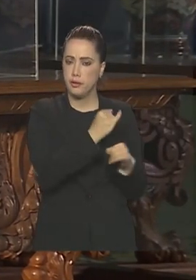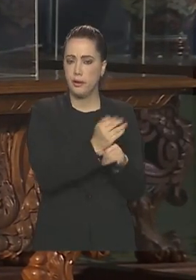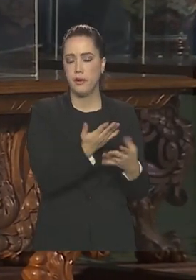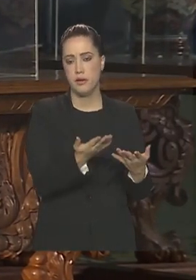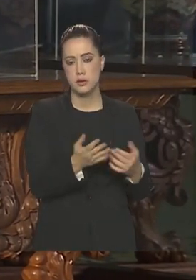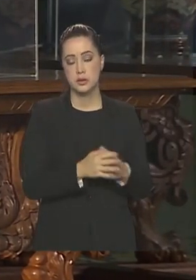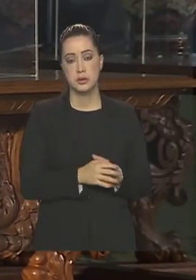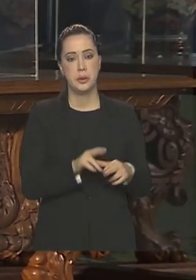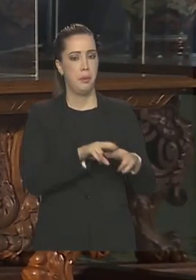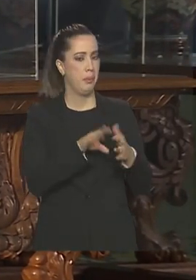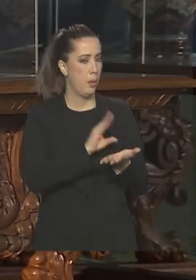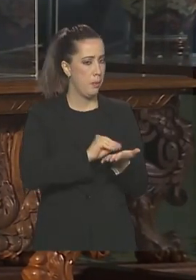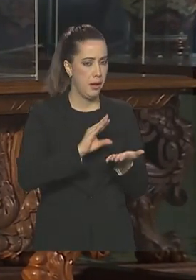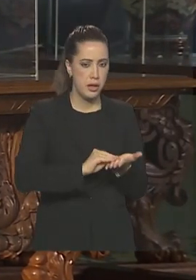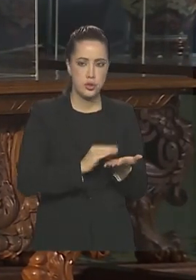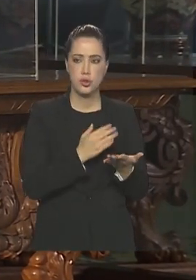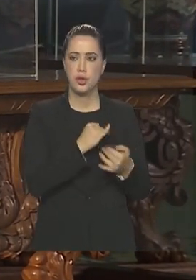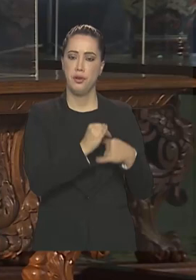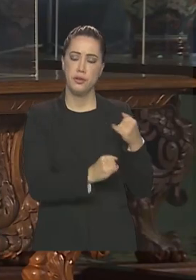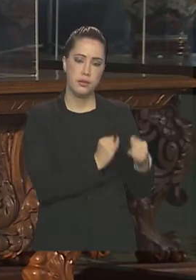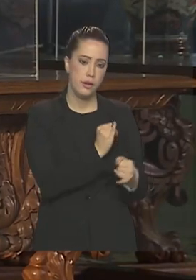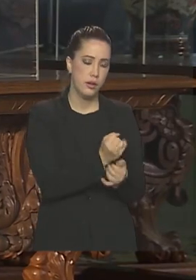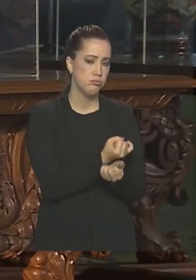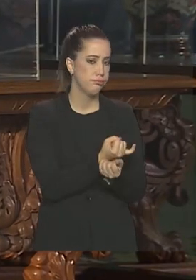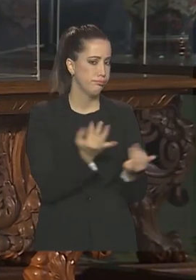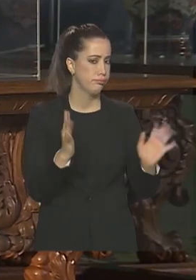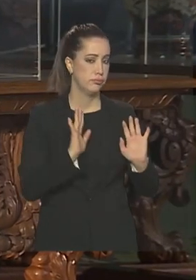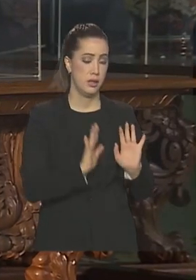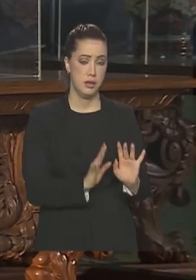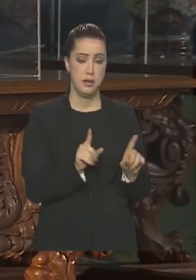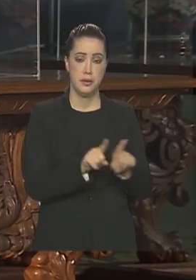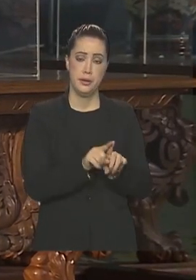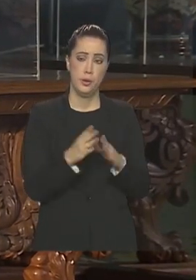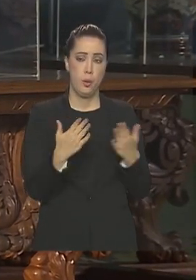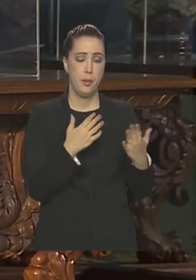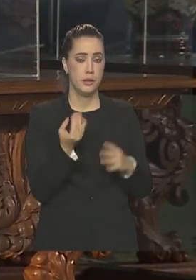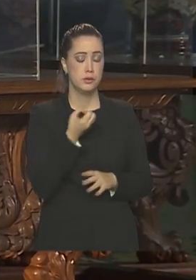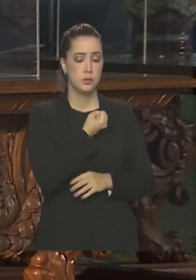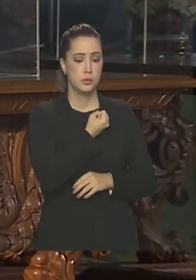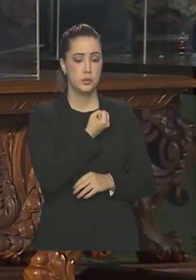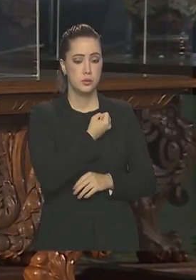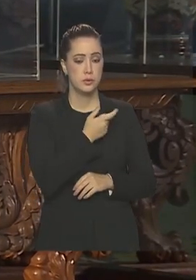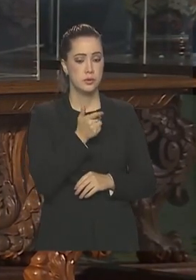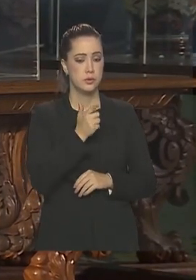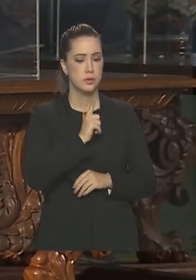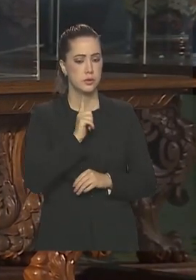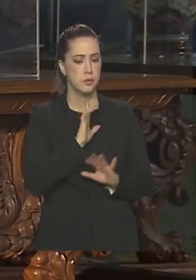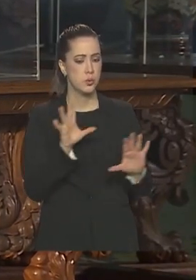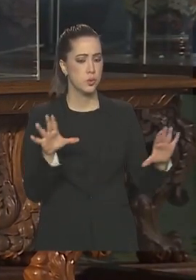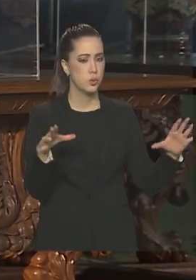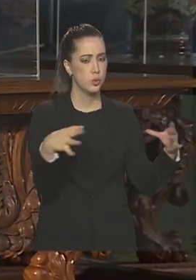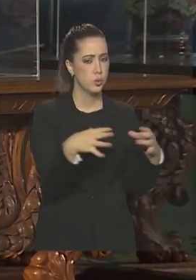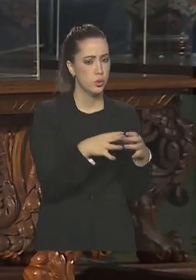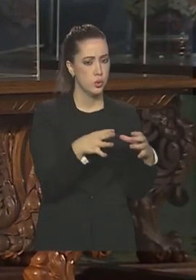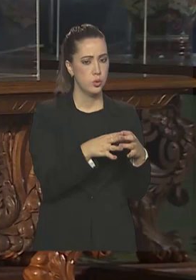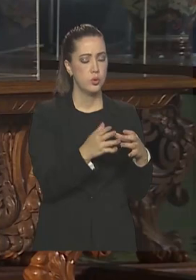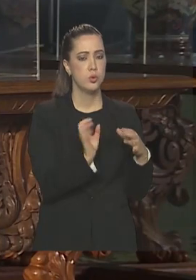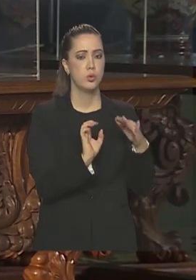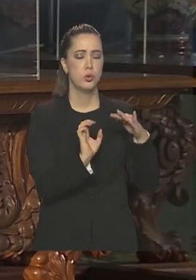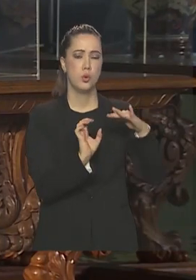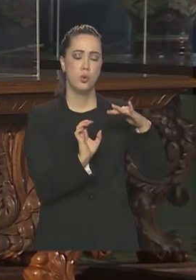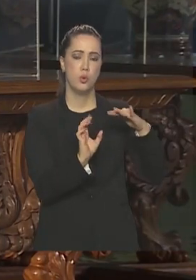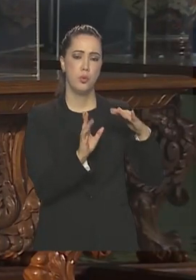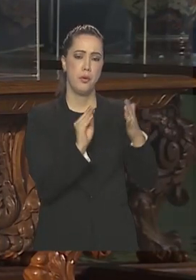pagamento, através de aplicativos, pela internet. E a título de números, nós temos no setor uma